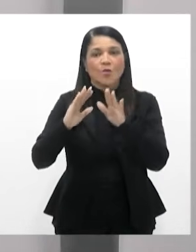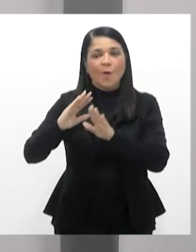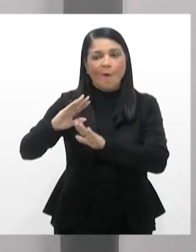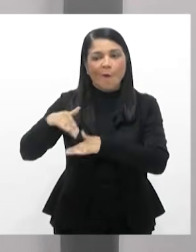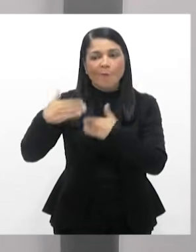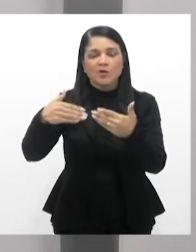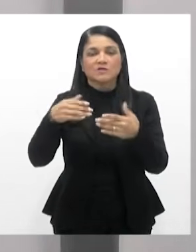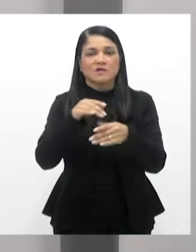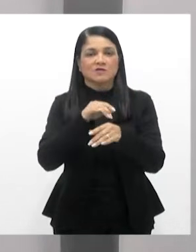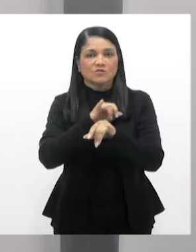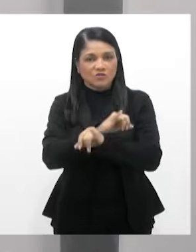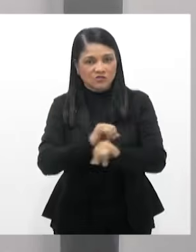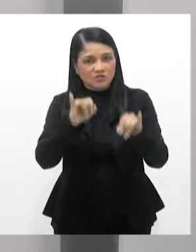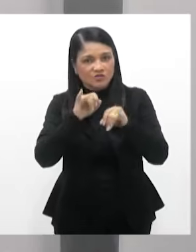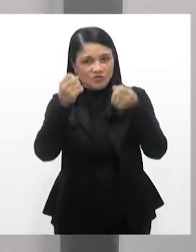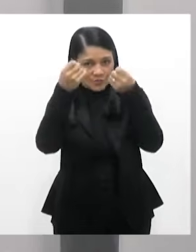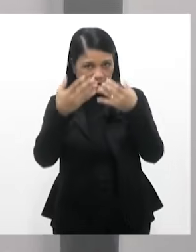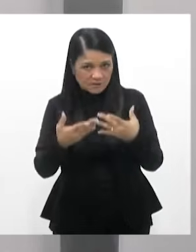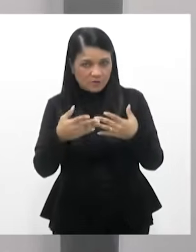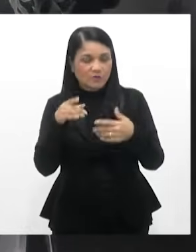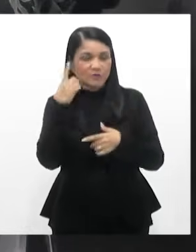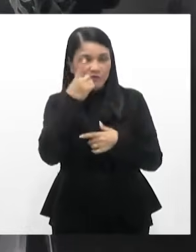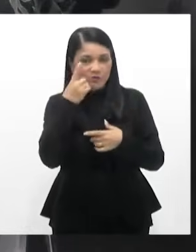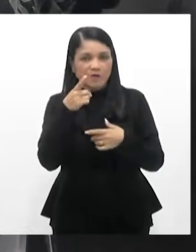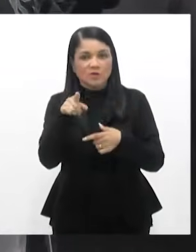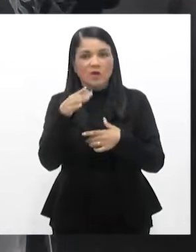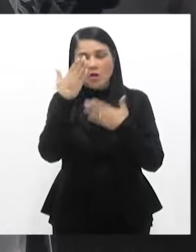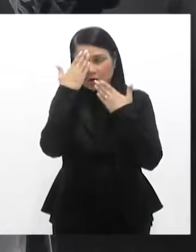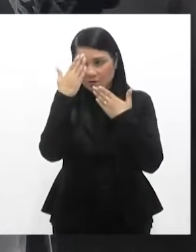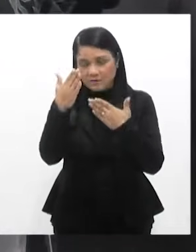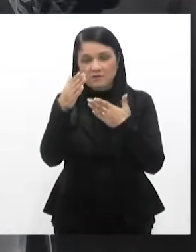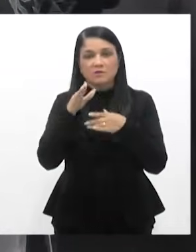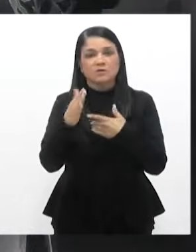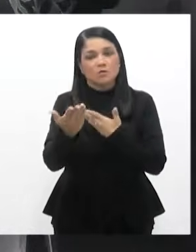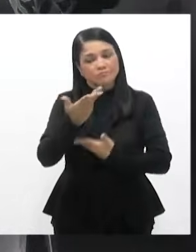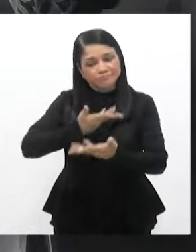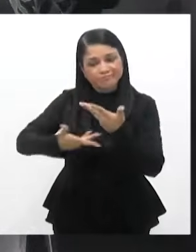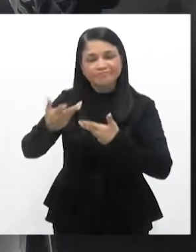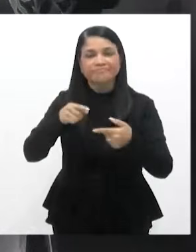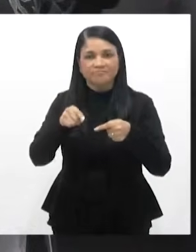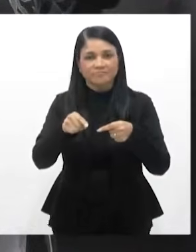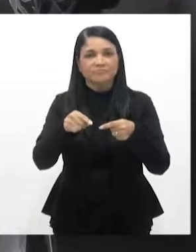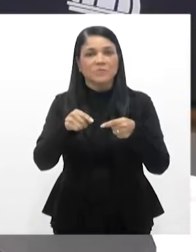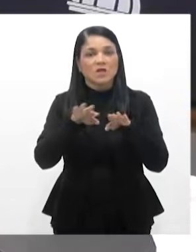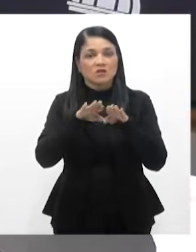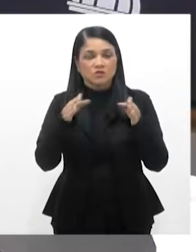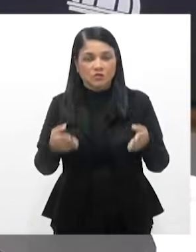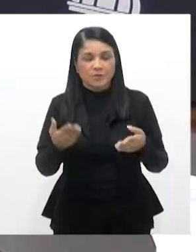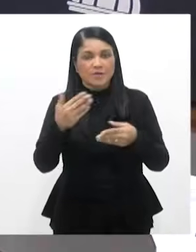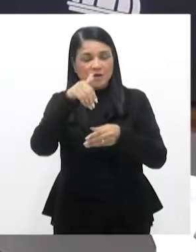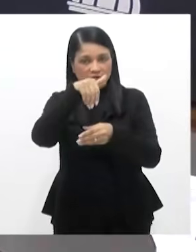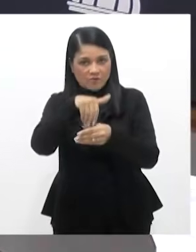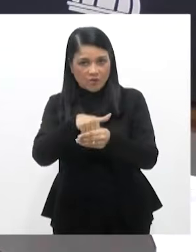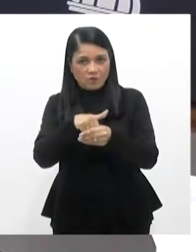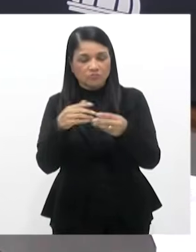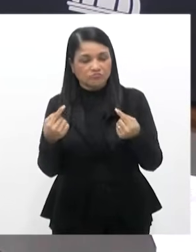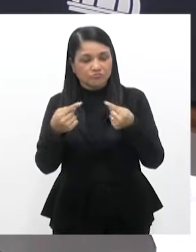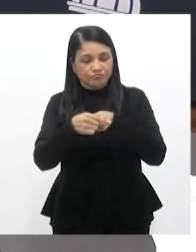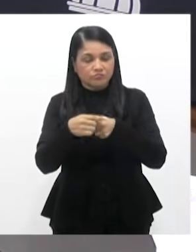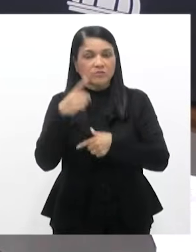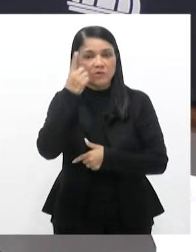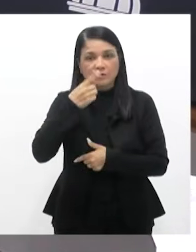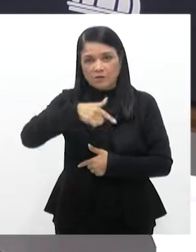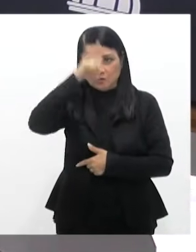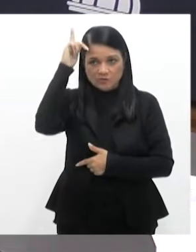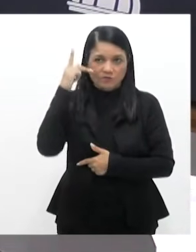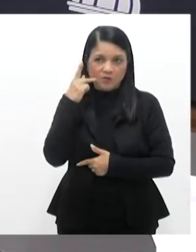dos deputados. Então, agradeço a Vossa Excelência aí a colaboração e o entendimento nesse sentido. Portanto, há sobre a mesa o voto apresentado da divergência do deputado Luiz